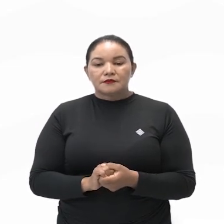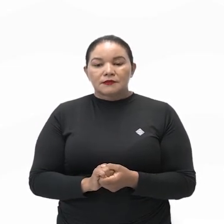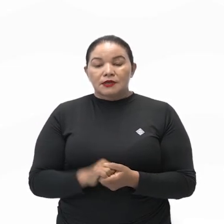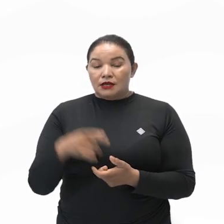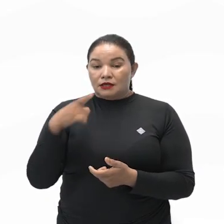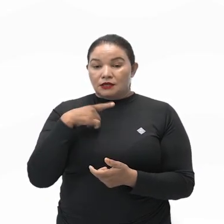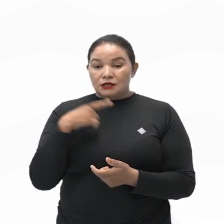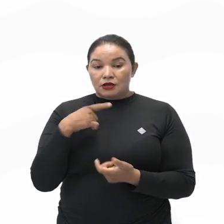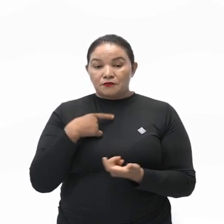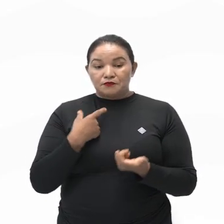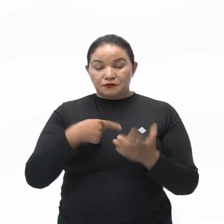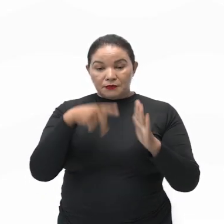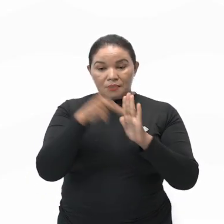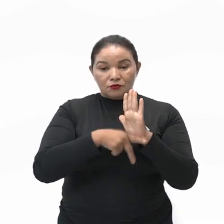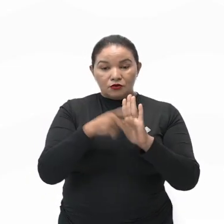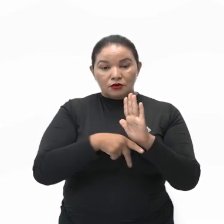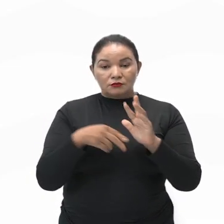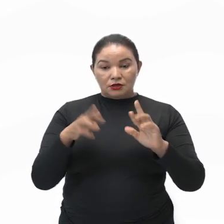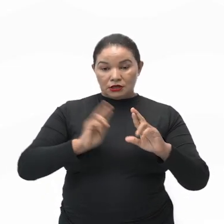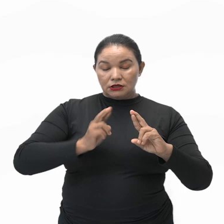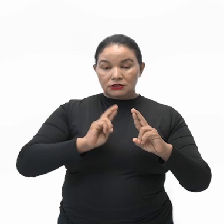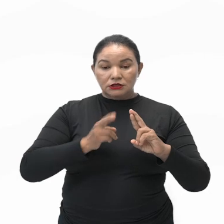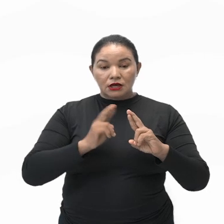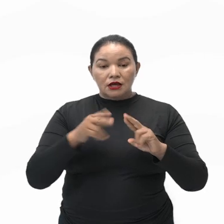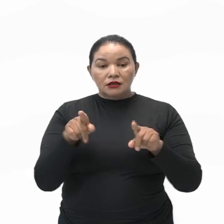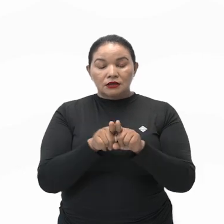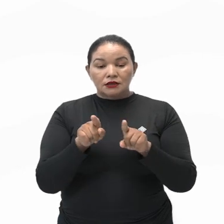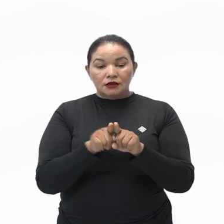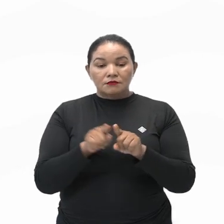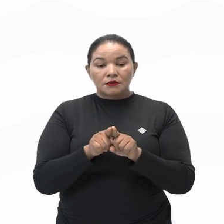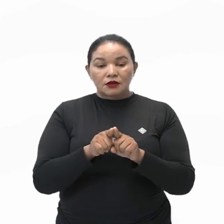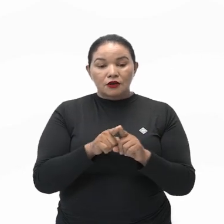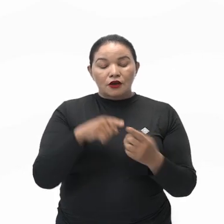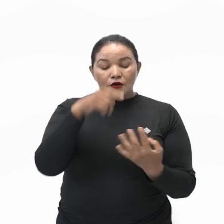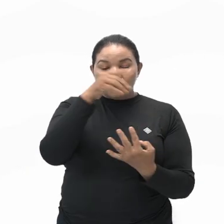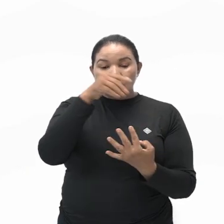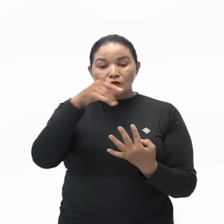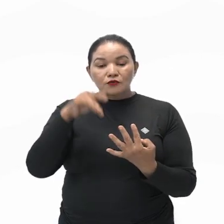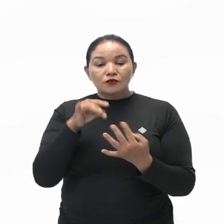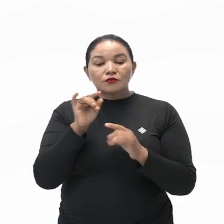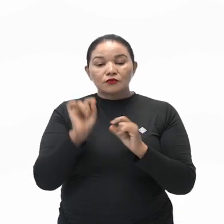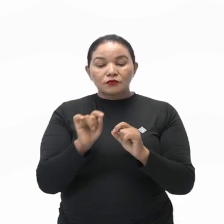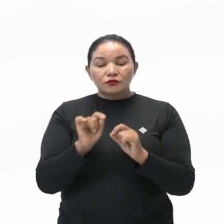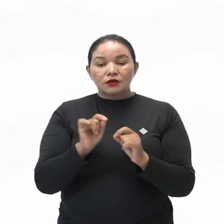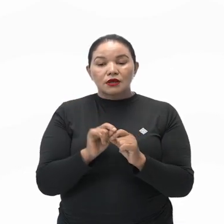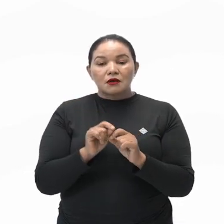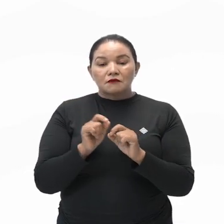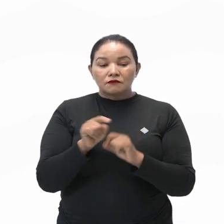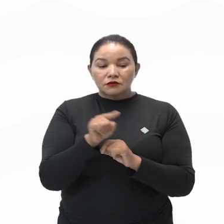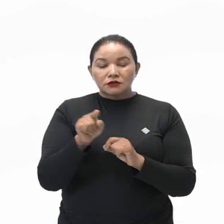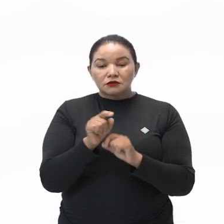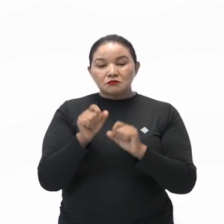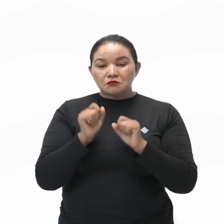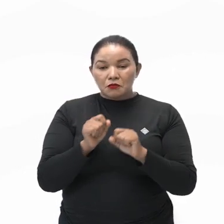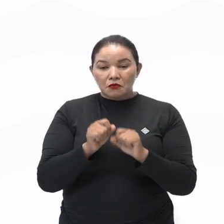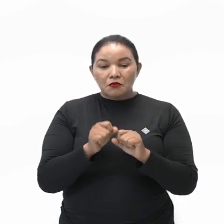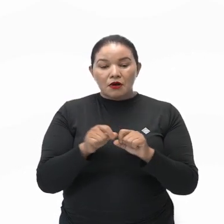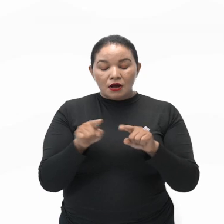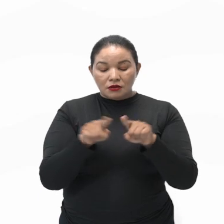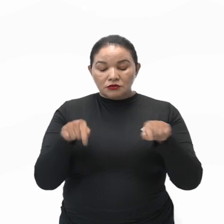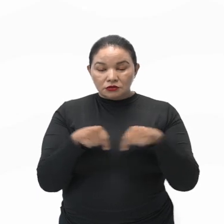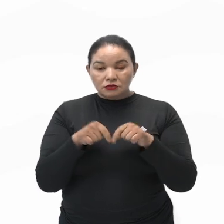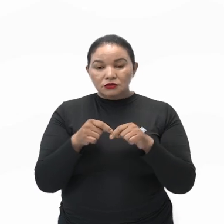Existe um programa de reciclagem e compostagem que vocês podem estar colocando aí em